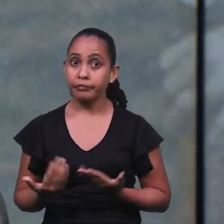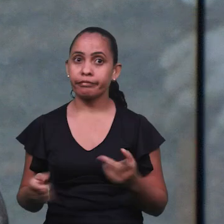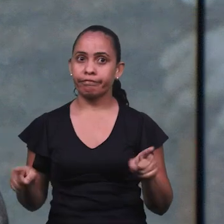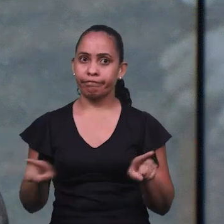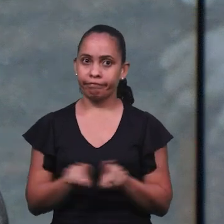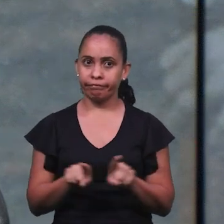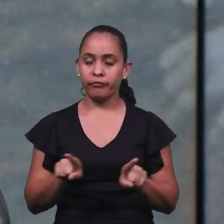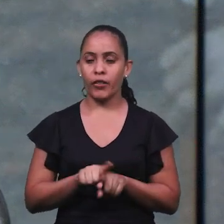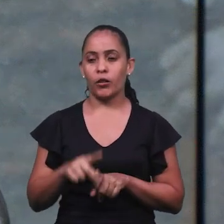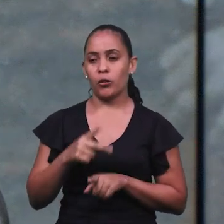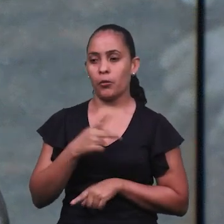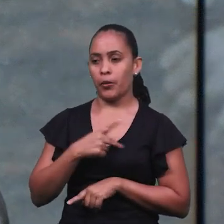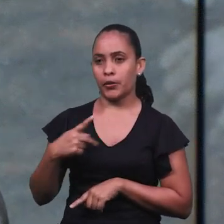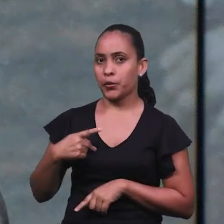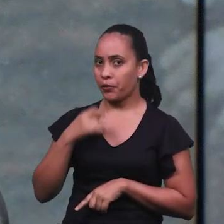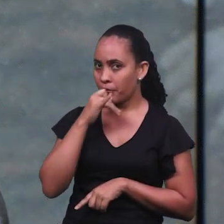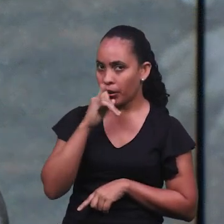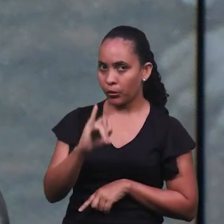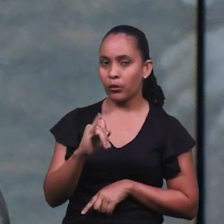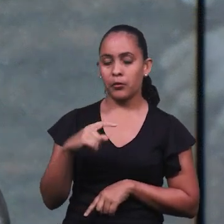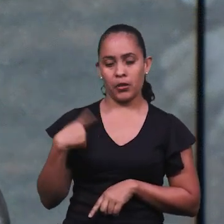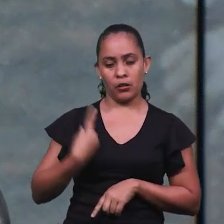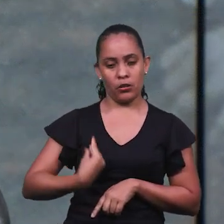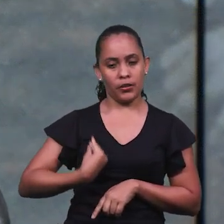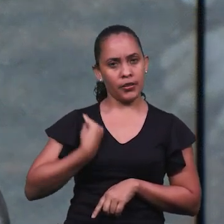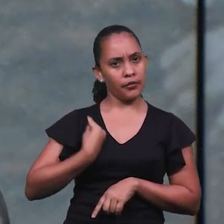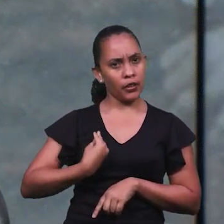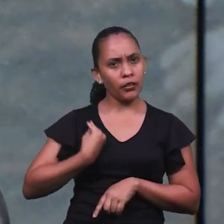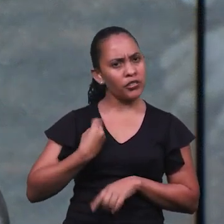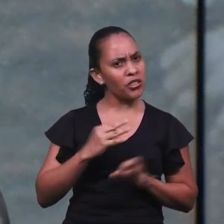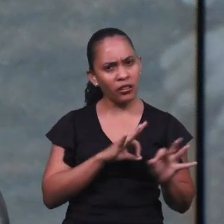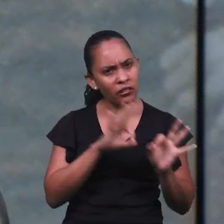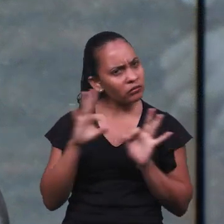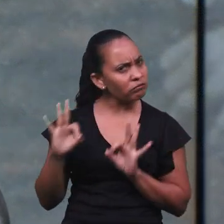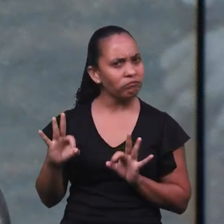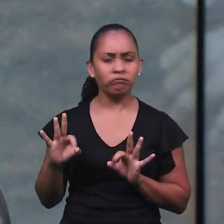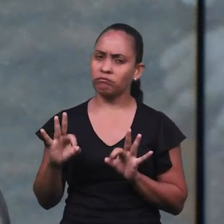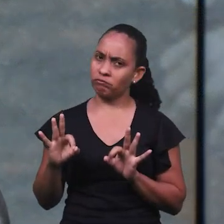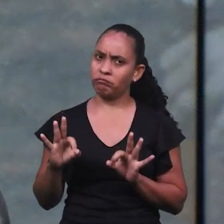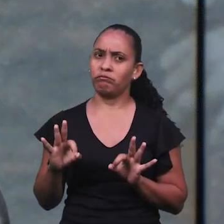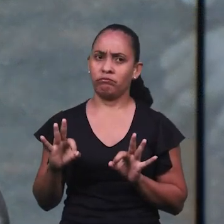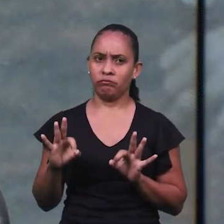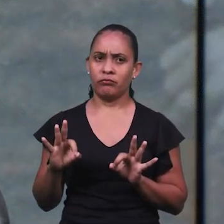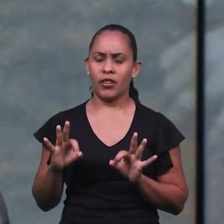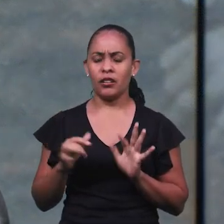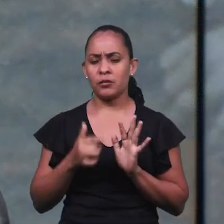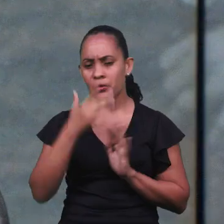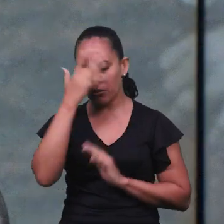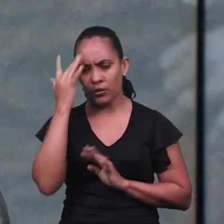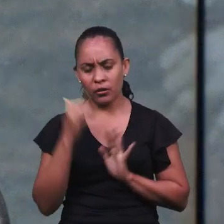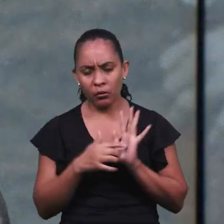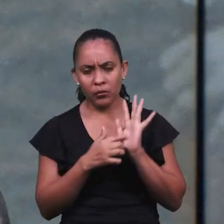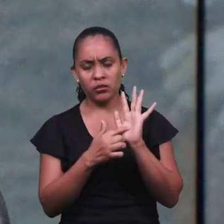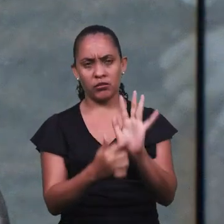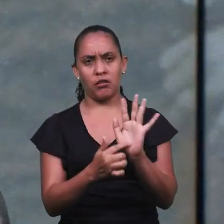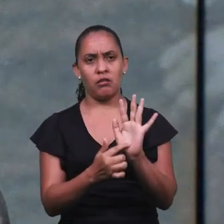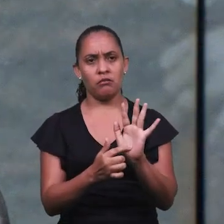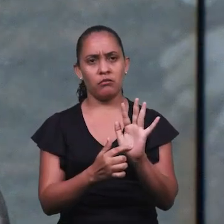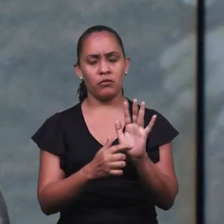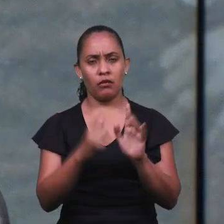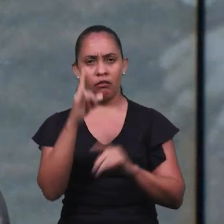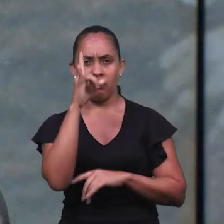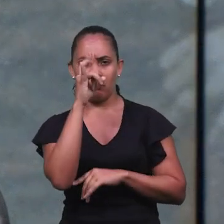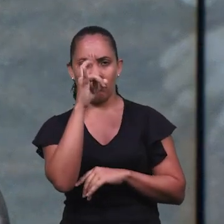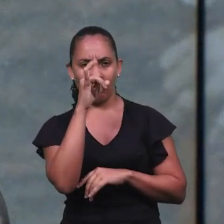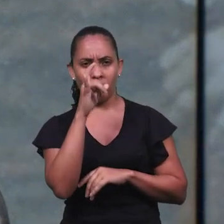aspecto que o Douglas colocou aqui, mas vale para nós no dia a dia, né? Para qualquer um. O que está ali, as pessoas